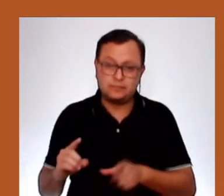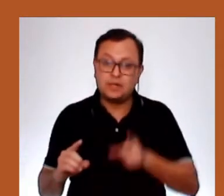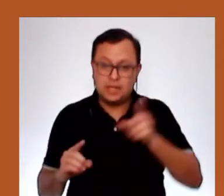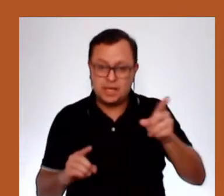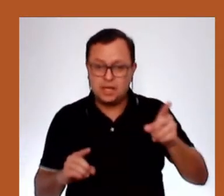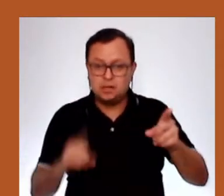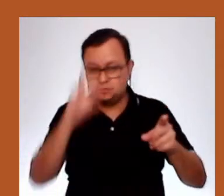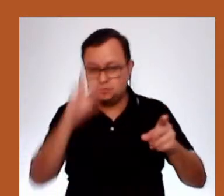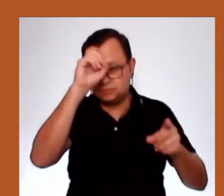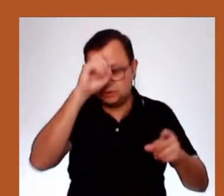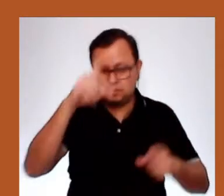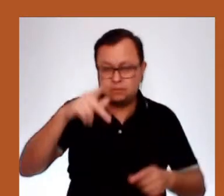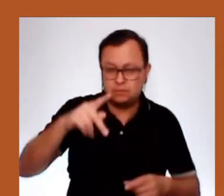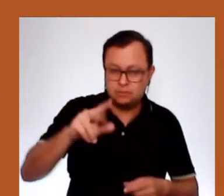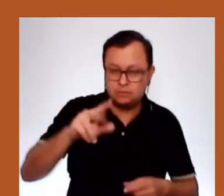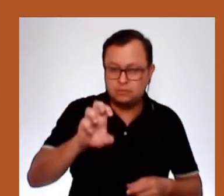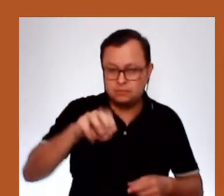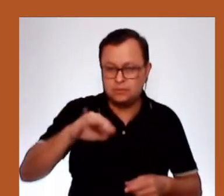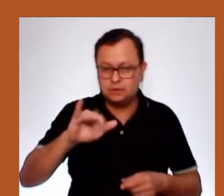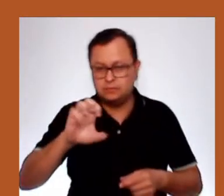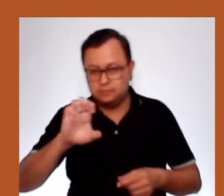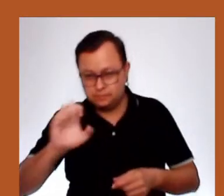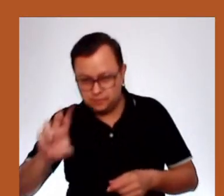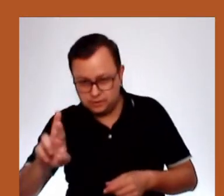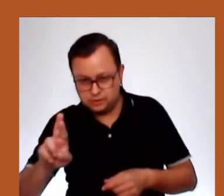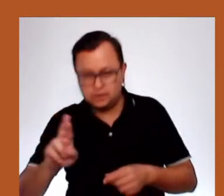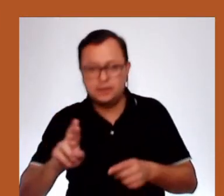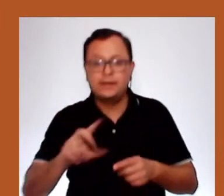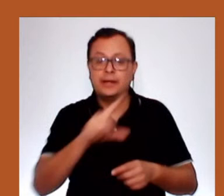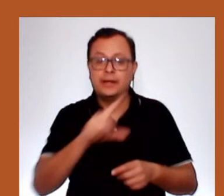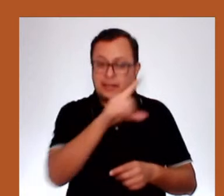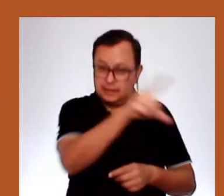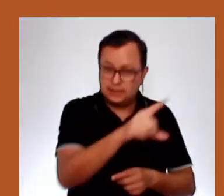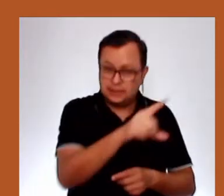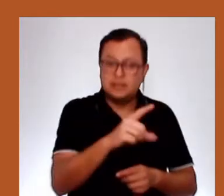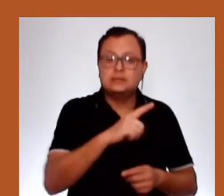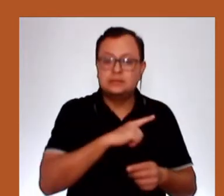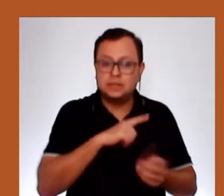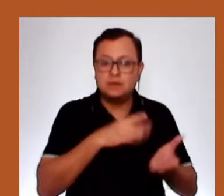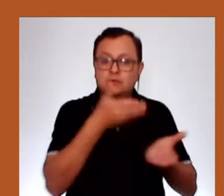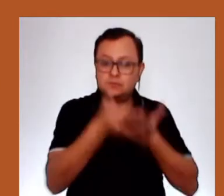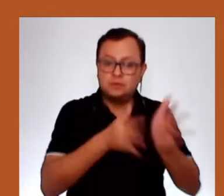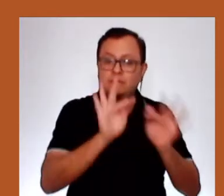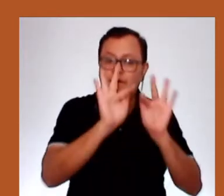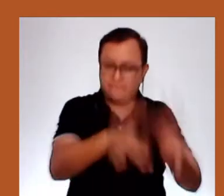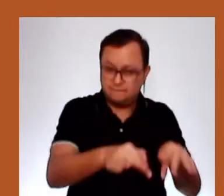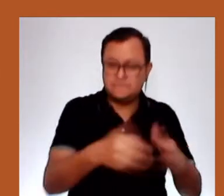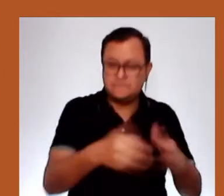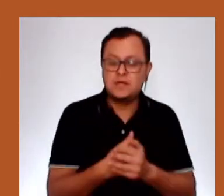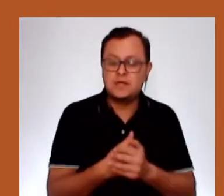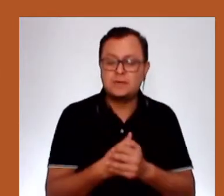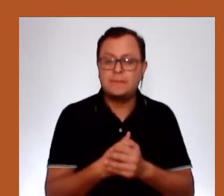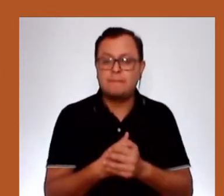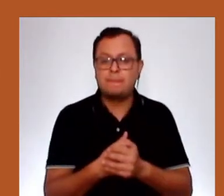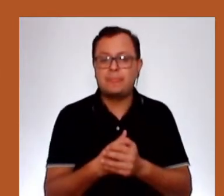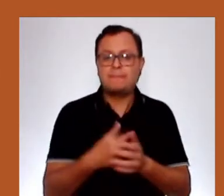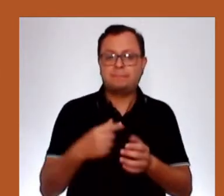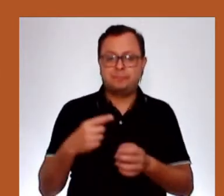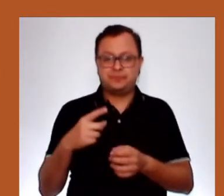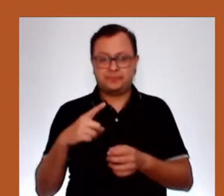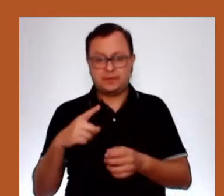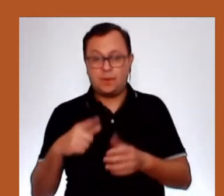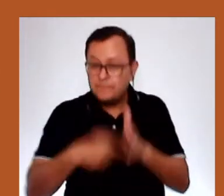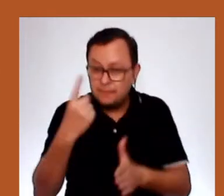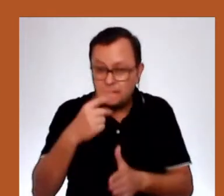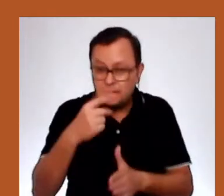né? Ele é o primeiro hospital de cuidados paliativos particular do Brasil. Ele é satélite do St. Christopher's Hospice de